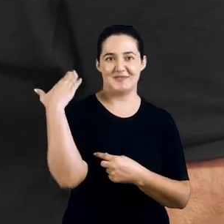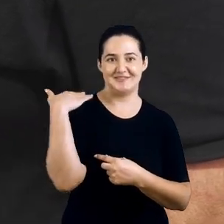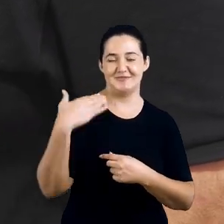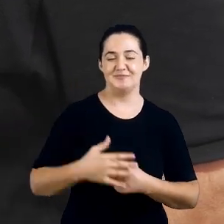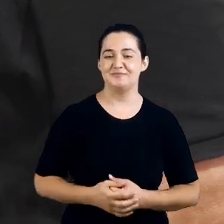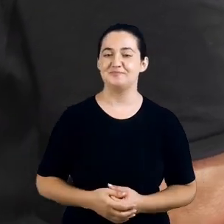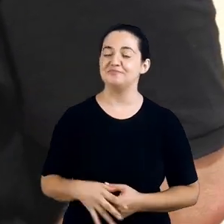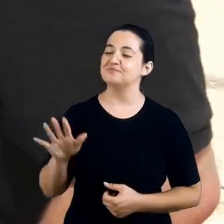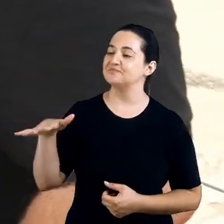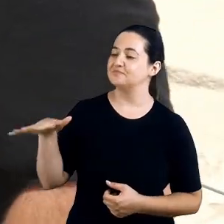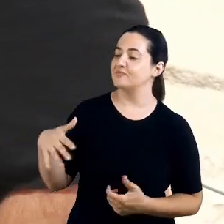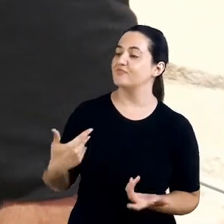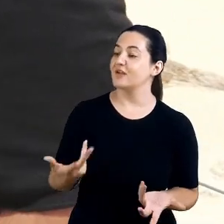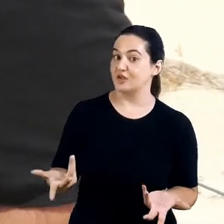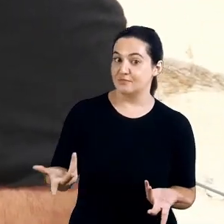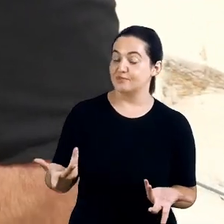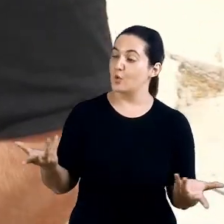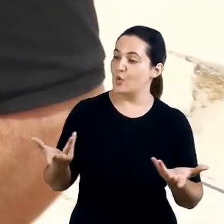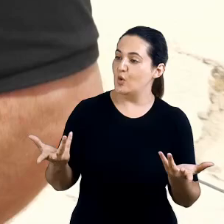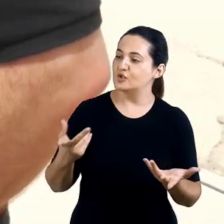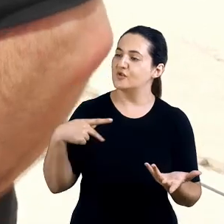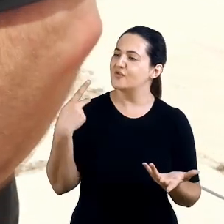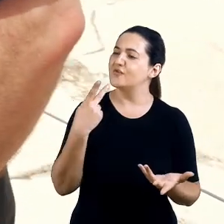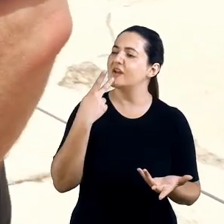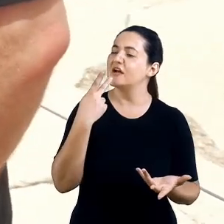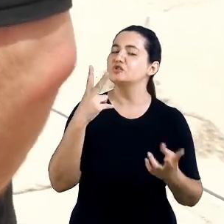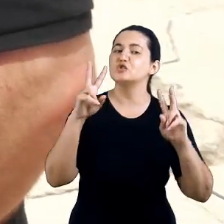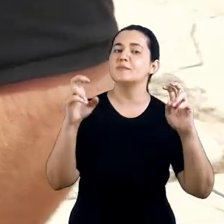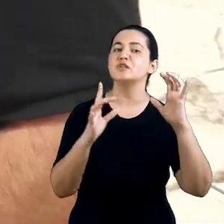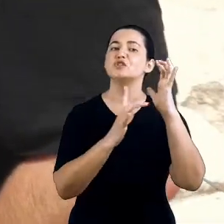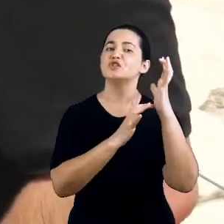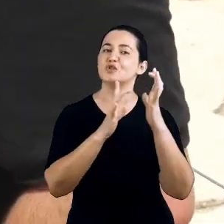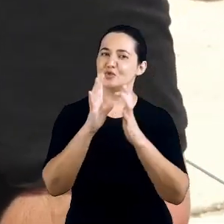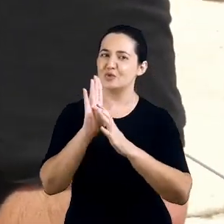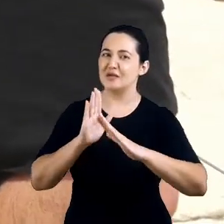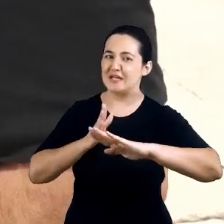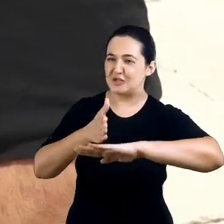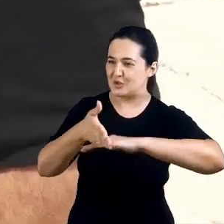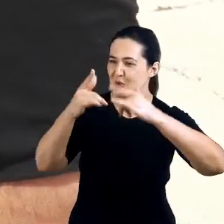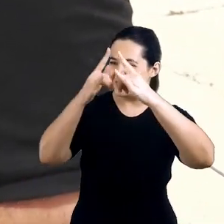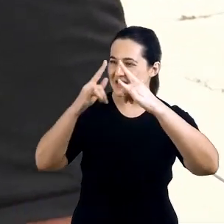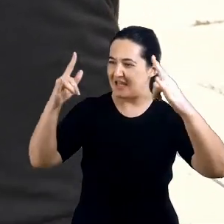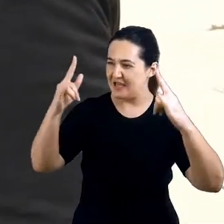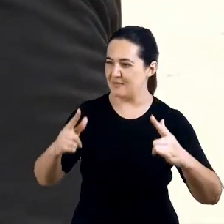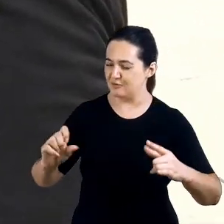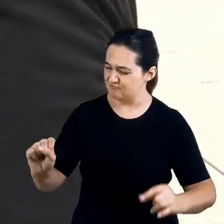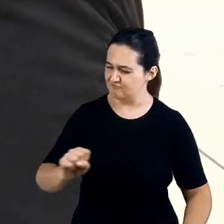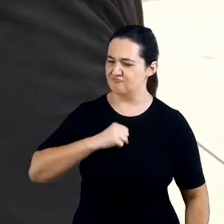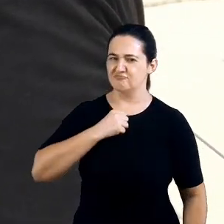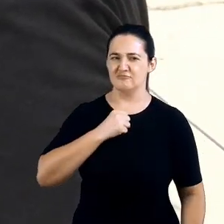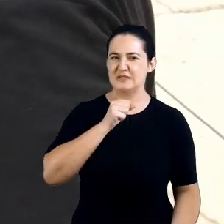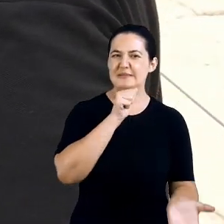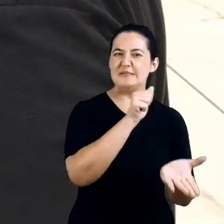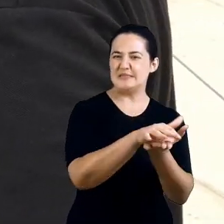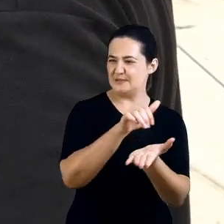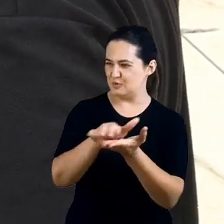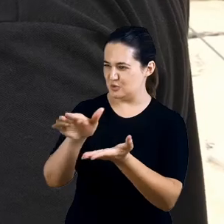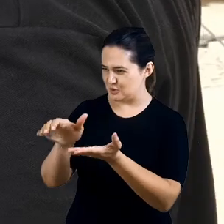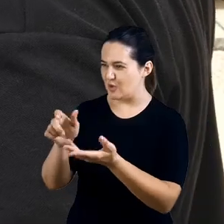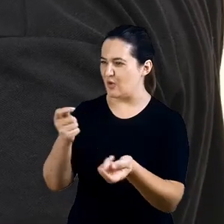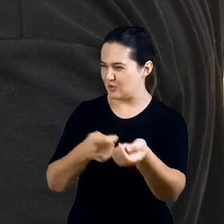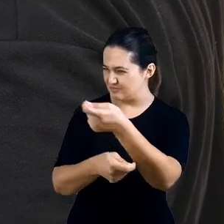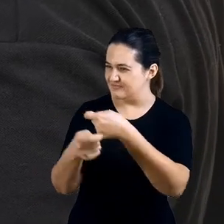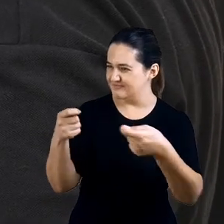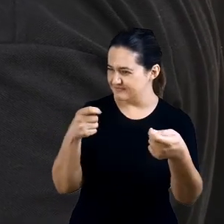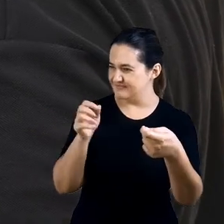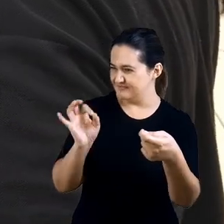esses dias. Eyal, vamos falar mais um pouco sobre aquele episódio em que Cristo purificou o templo, expulsando os